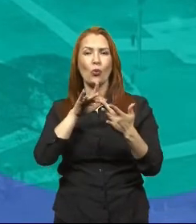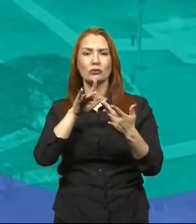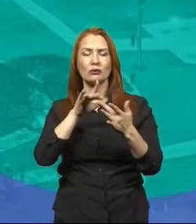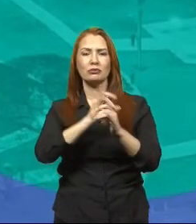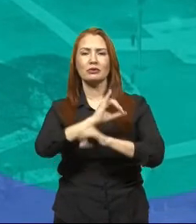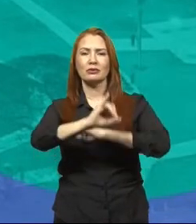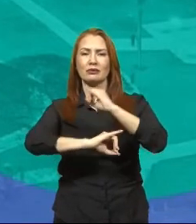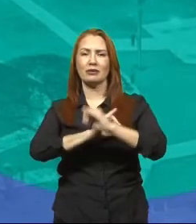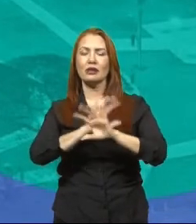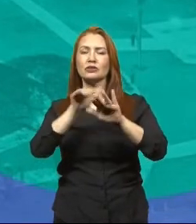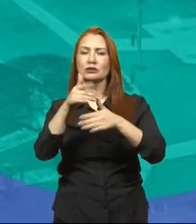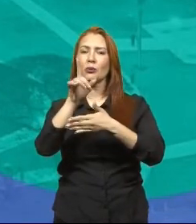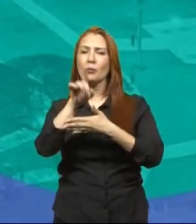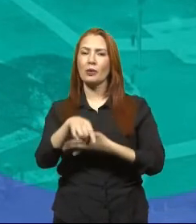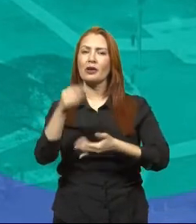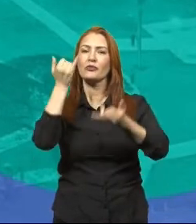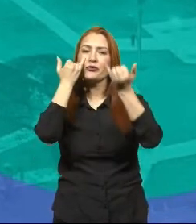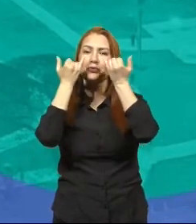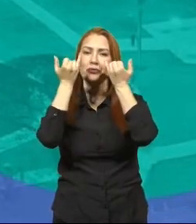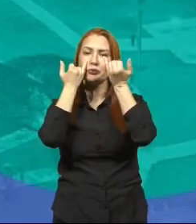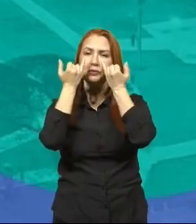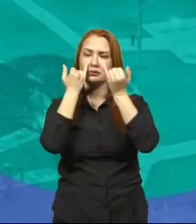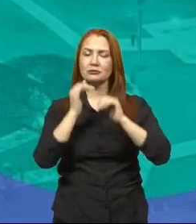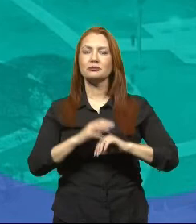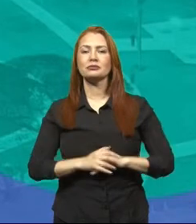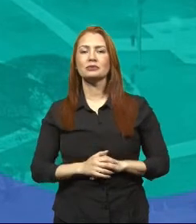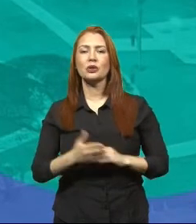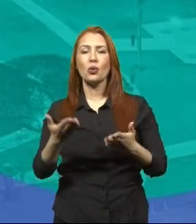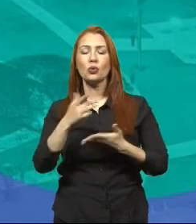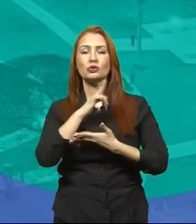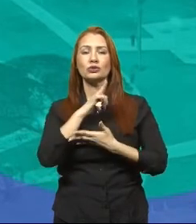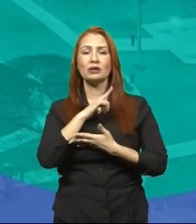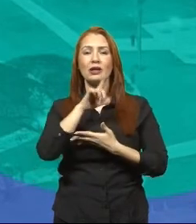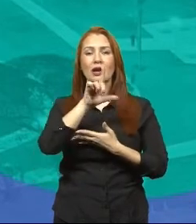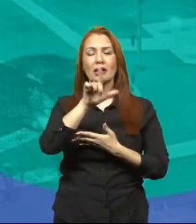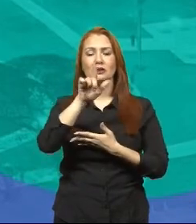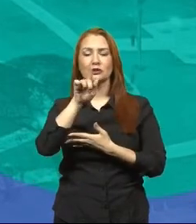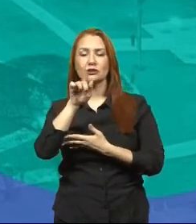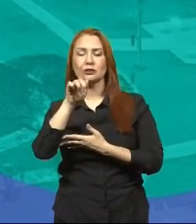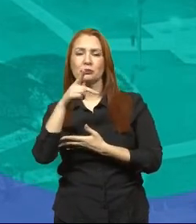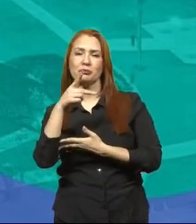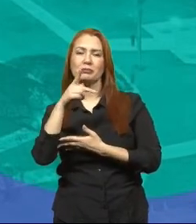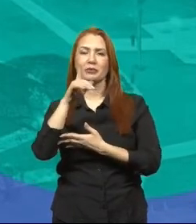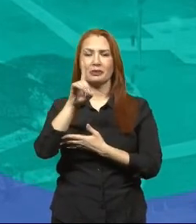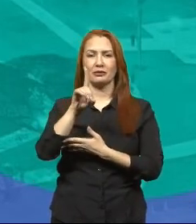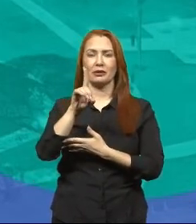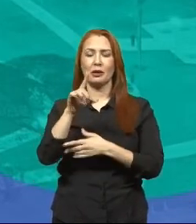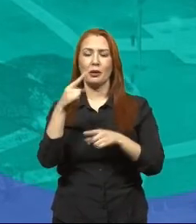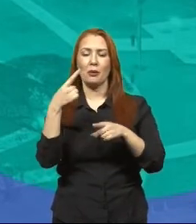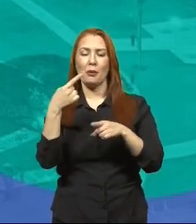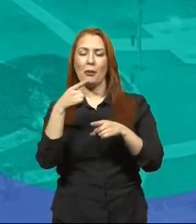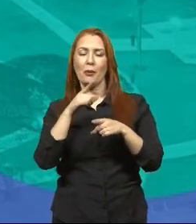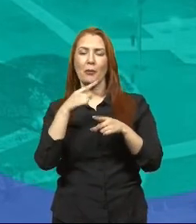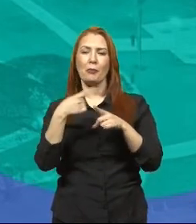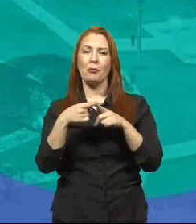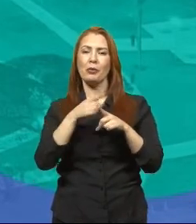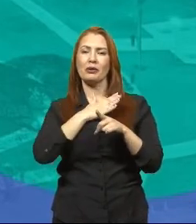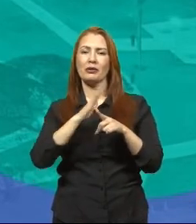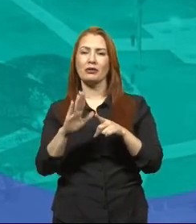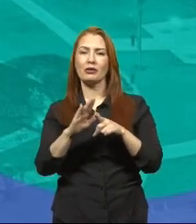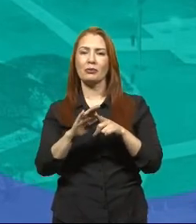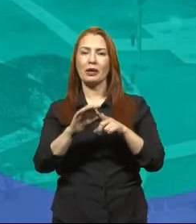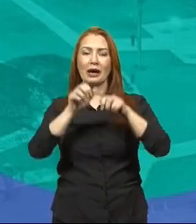de dados sobre você, e hoje nós temos a LGPD que tenta nos proteger em relação a que os nossos dados não sejam explorados e divulgados